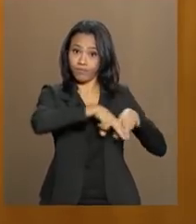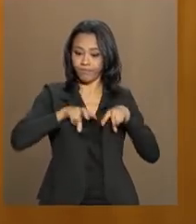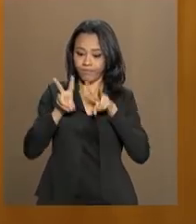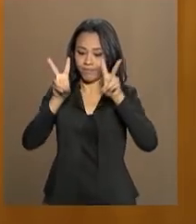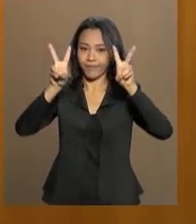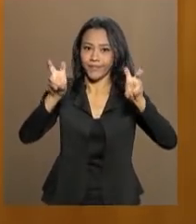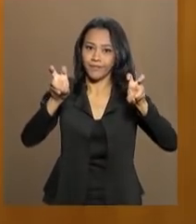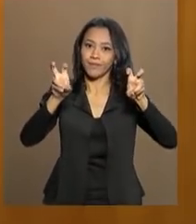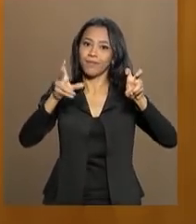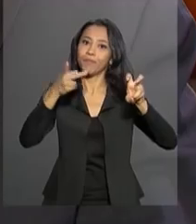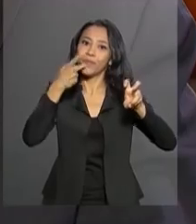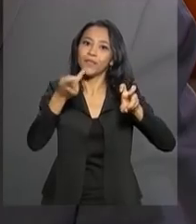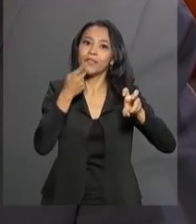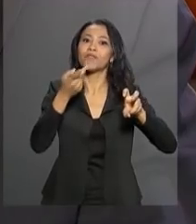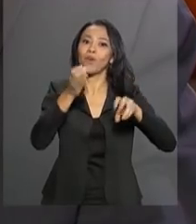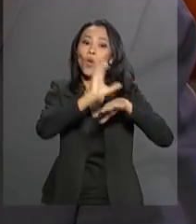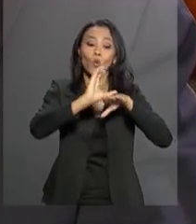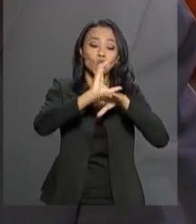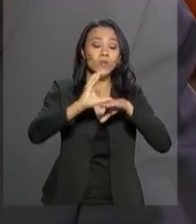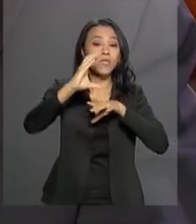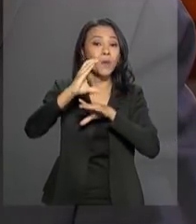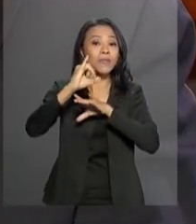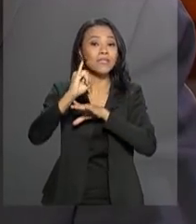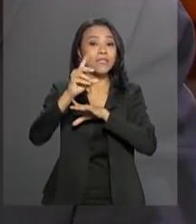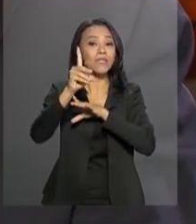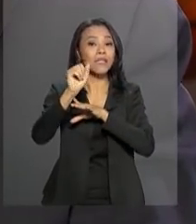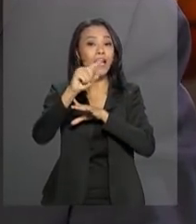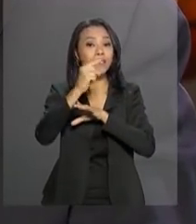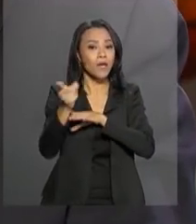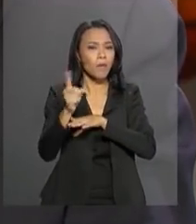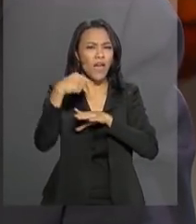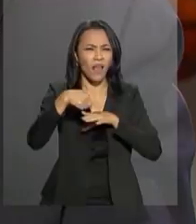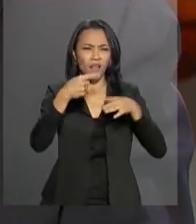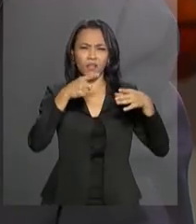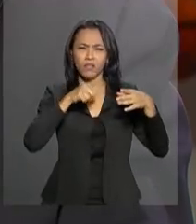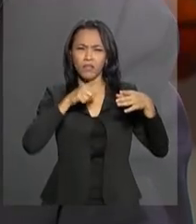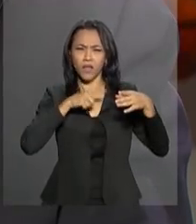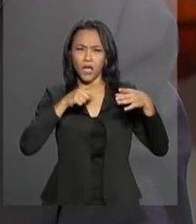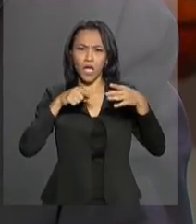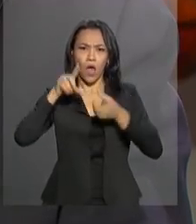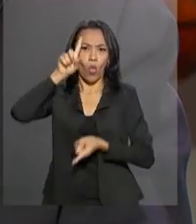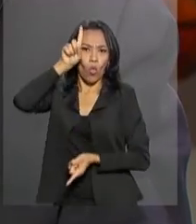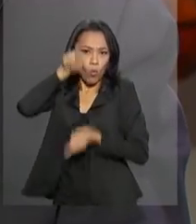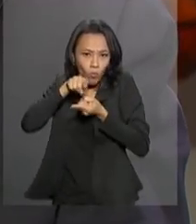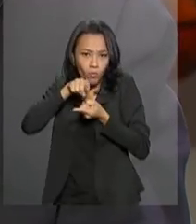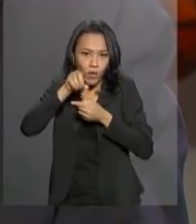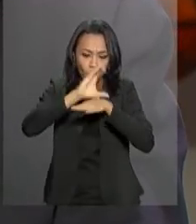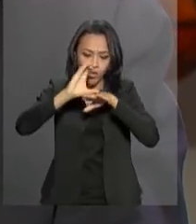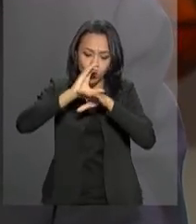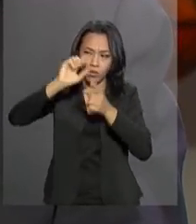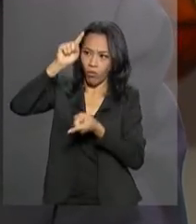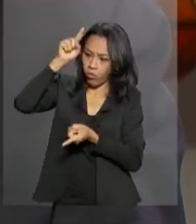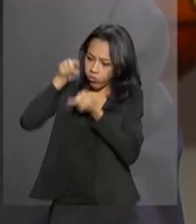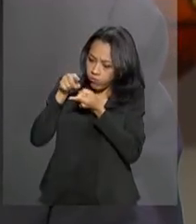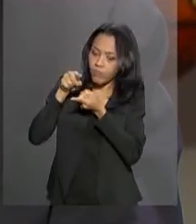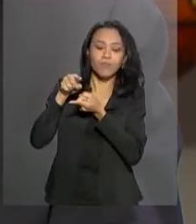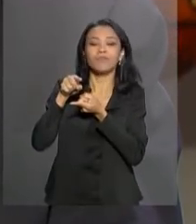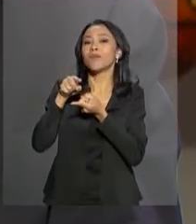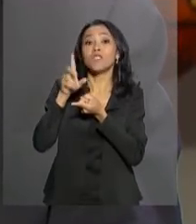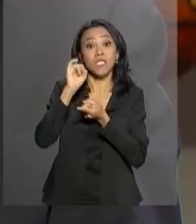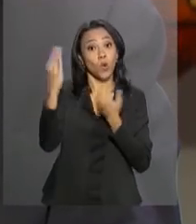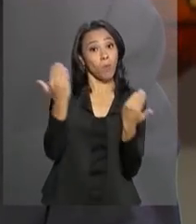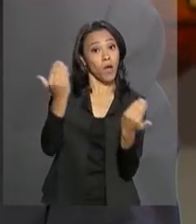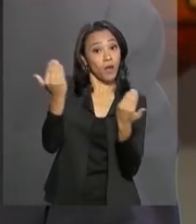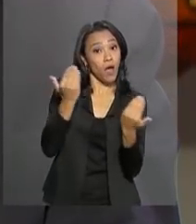da Constituição Cidadã, porque ela é uma Constituição analítica, ela não é uma Constituição sintética. Se você pegar a Constituição